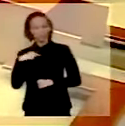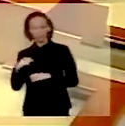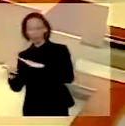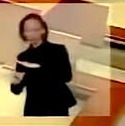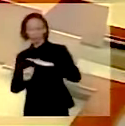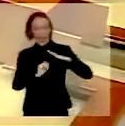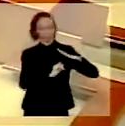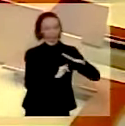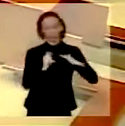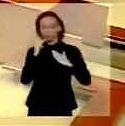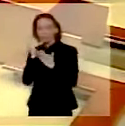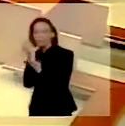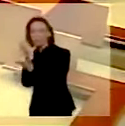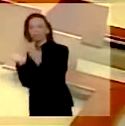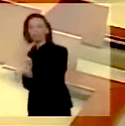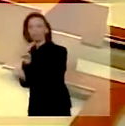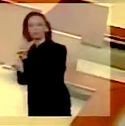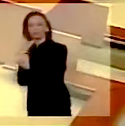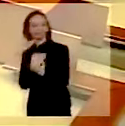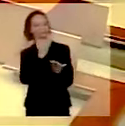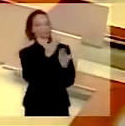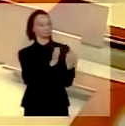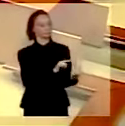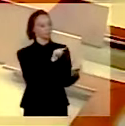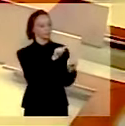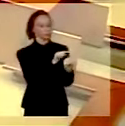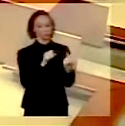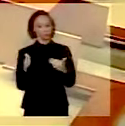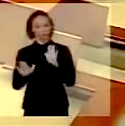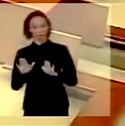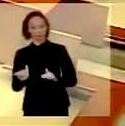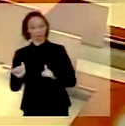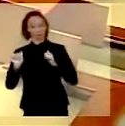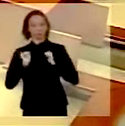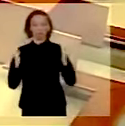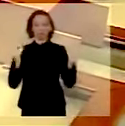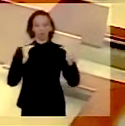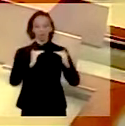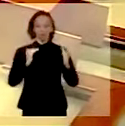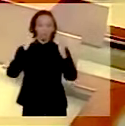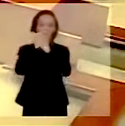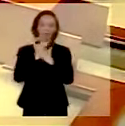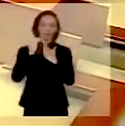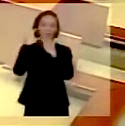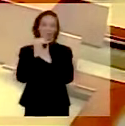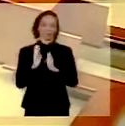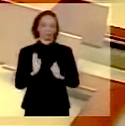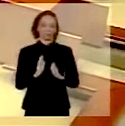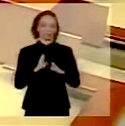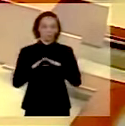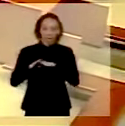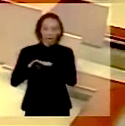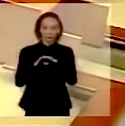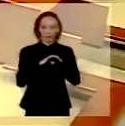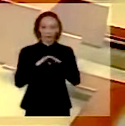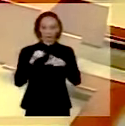vista suas atribuições, quer por omissão, quer por excessos. A harmonia dos poderes, estabelecida no